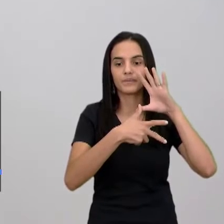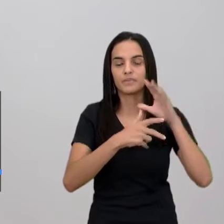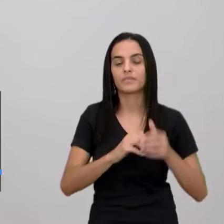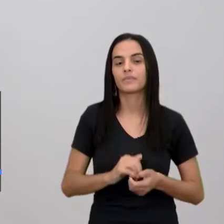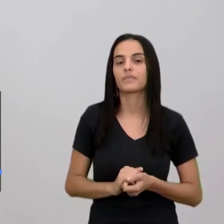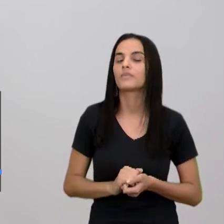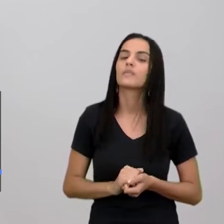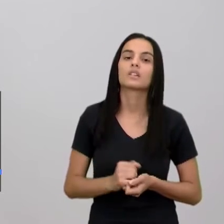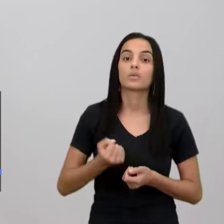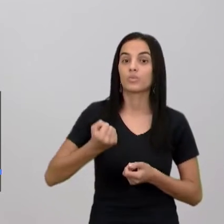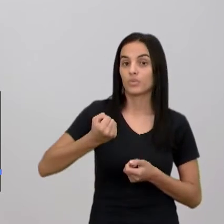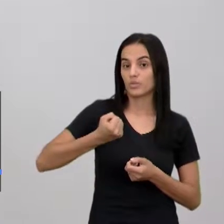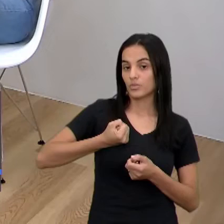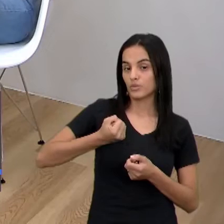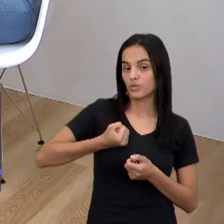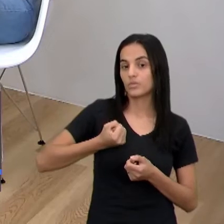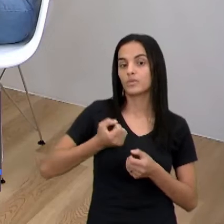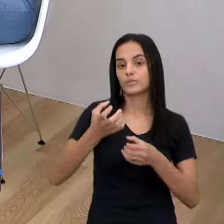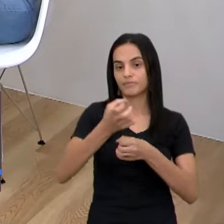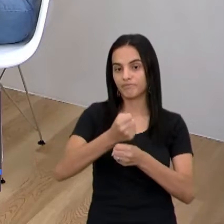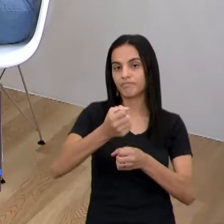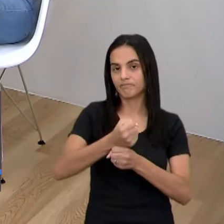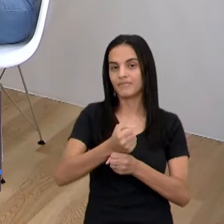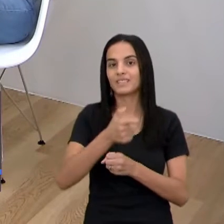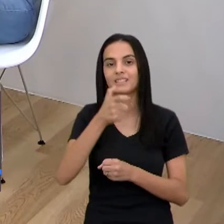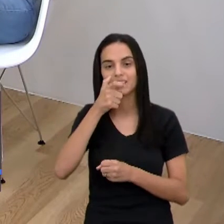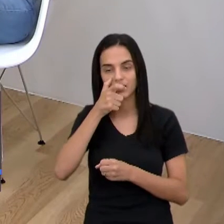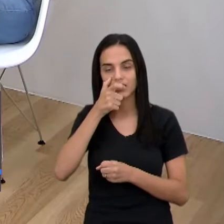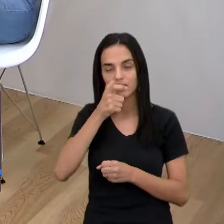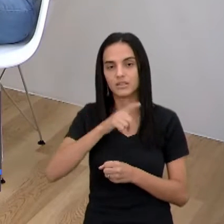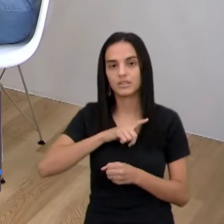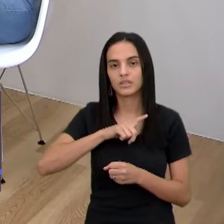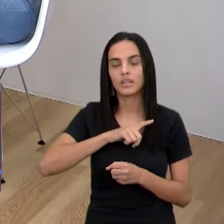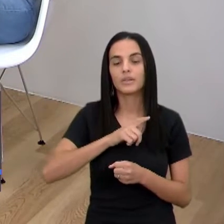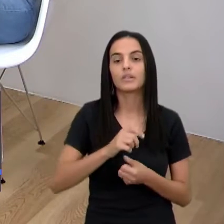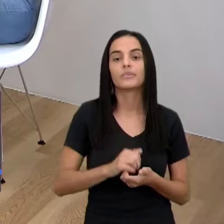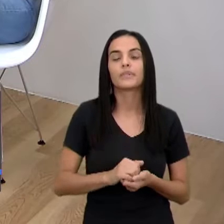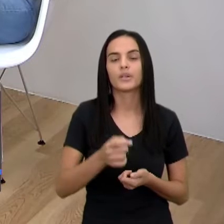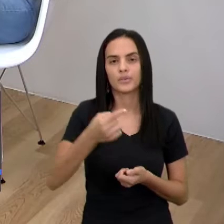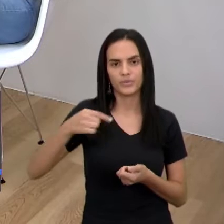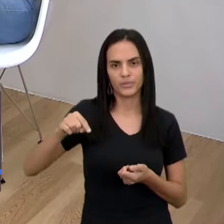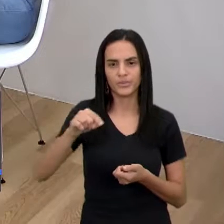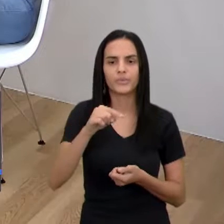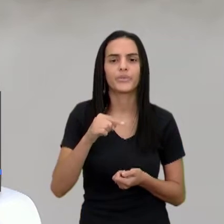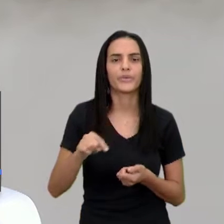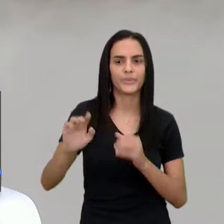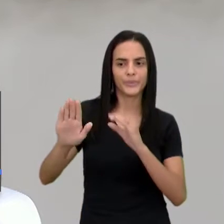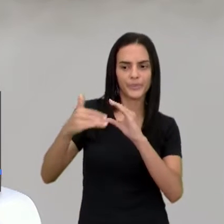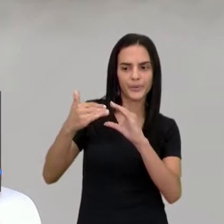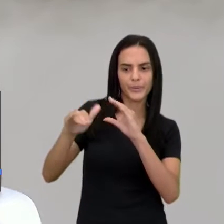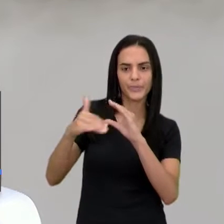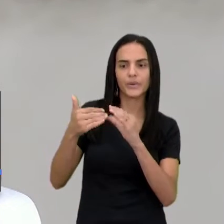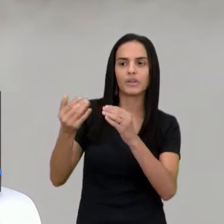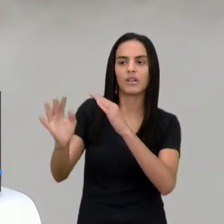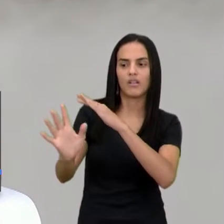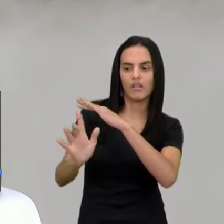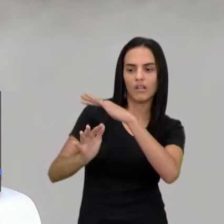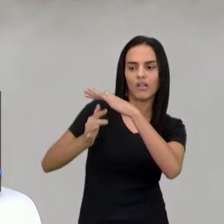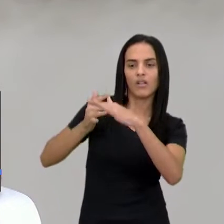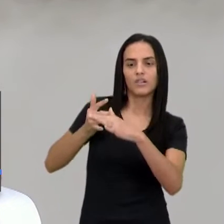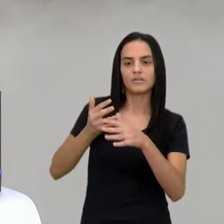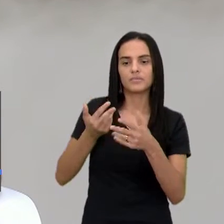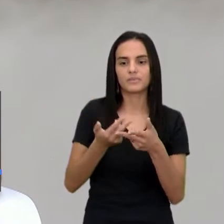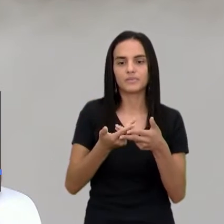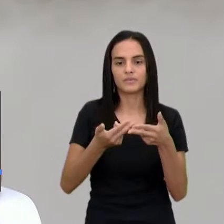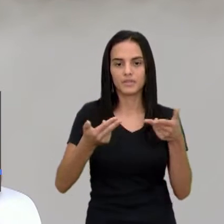os números. Olha só, interessante, né? Apesar da gente, então, receber bastante refugiado, em